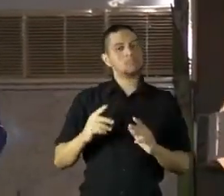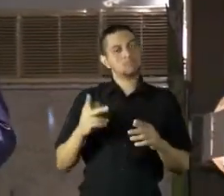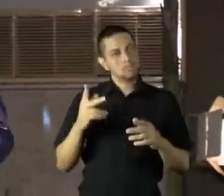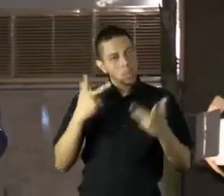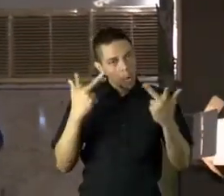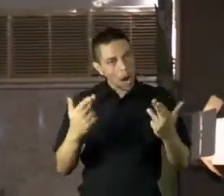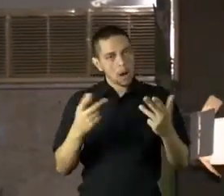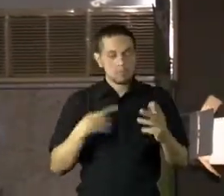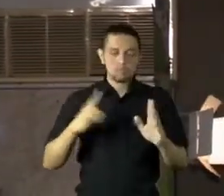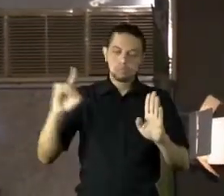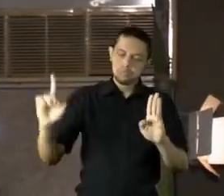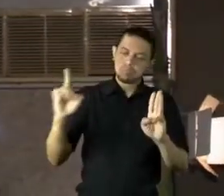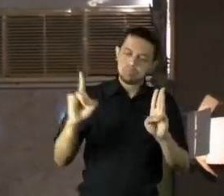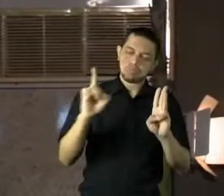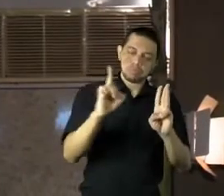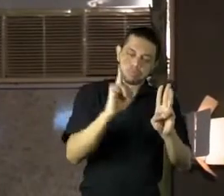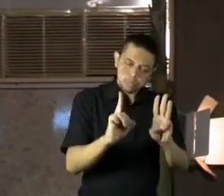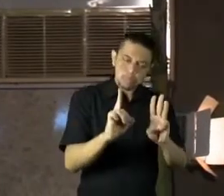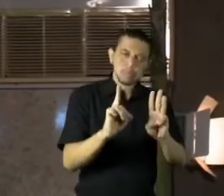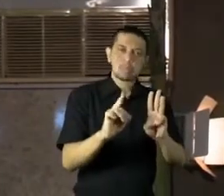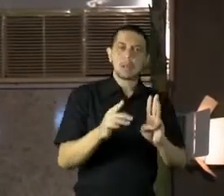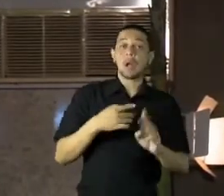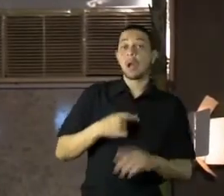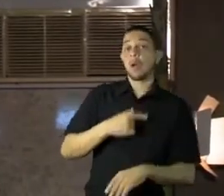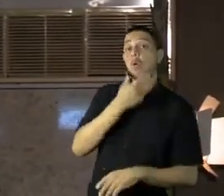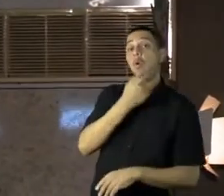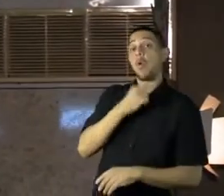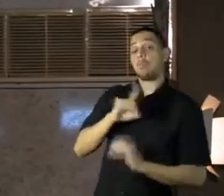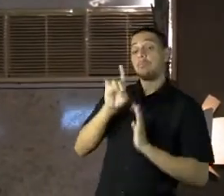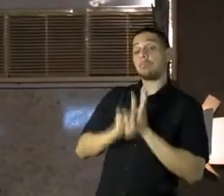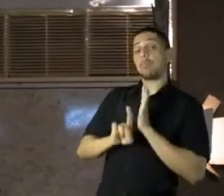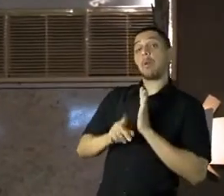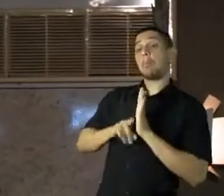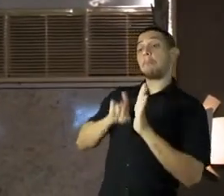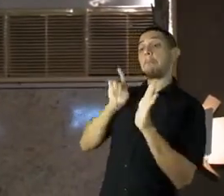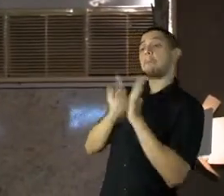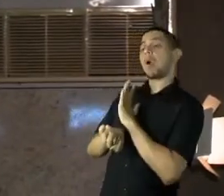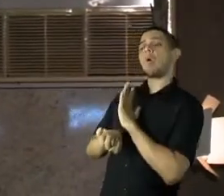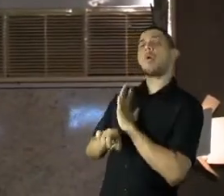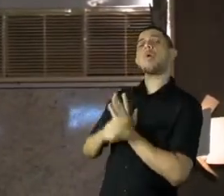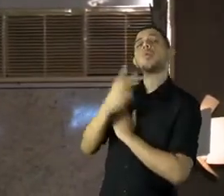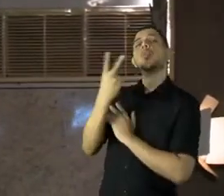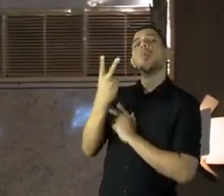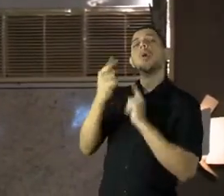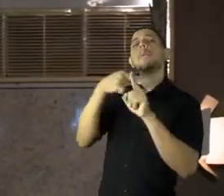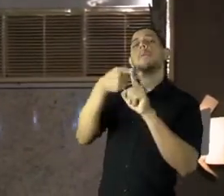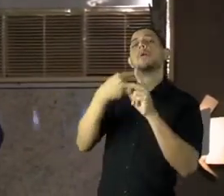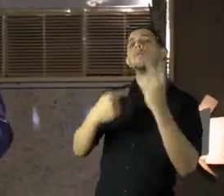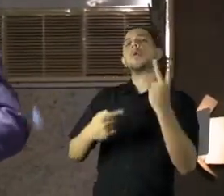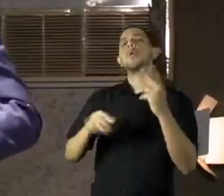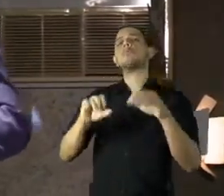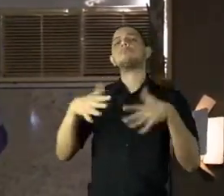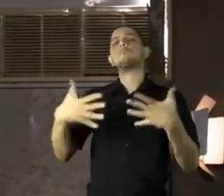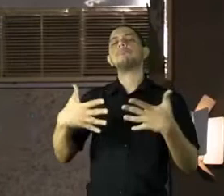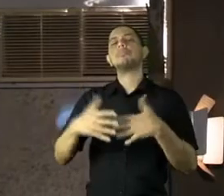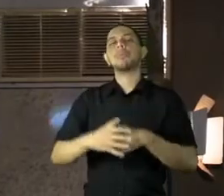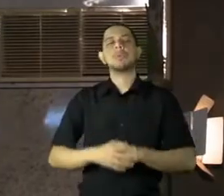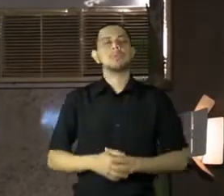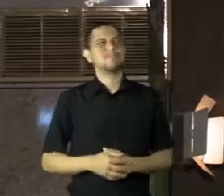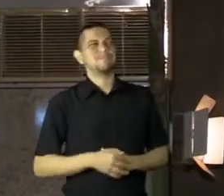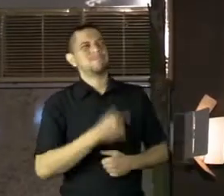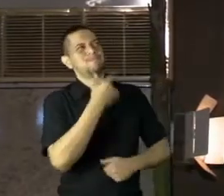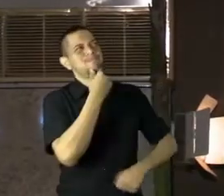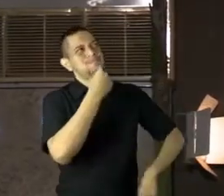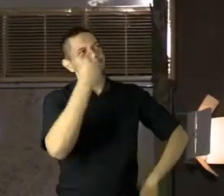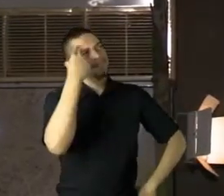colocou diante daquela branca e o gerente de fez exatamente a mesma pergunta olhou para ele disse quanto é dois mais dois e ele